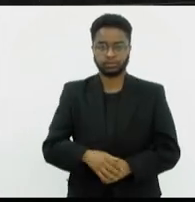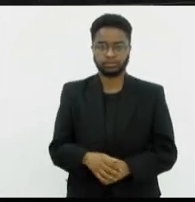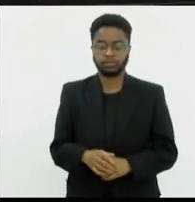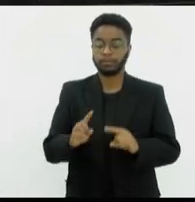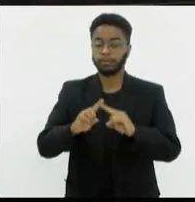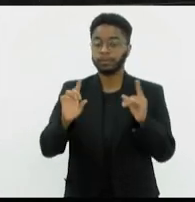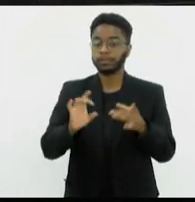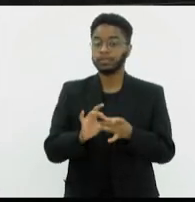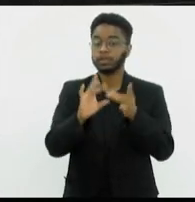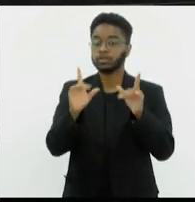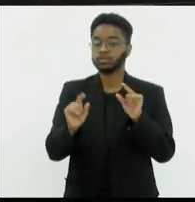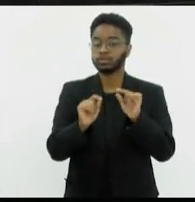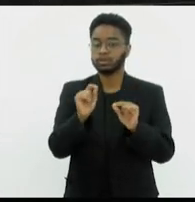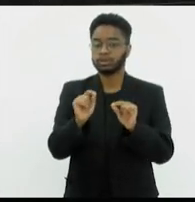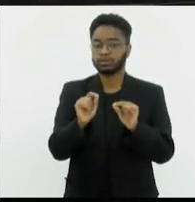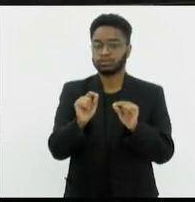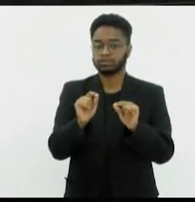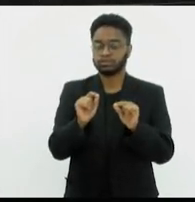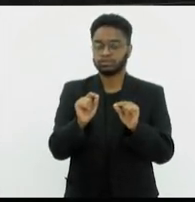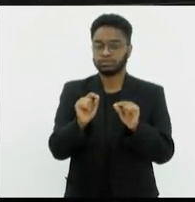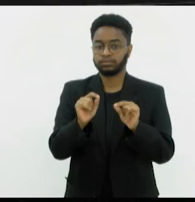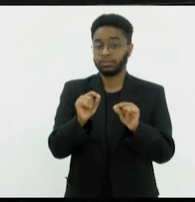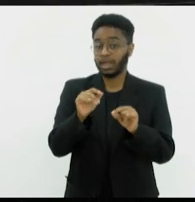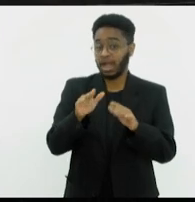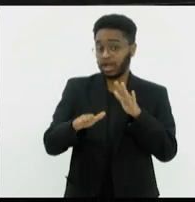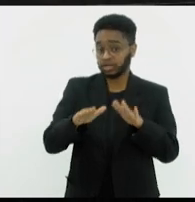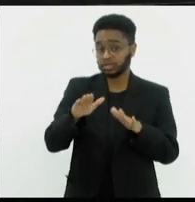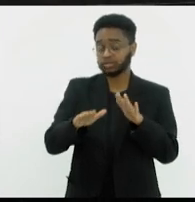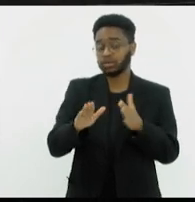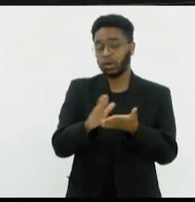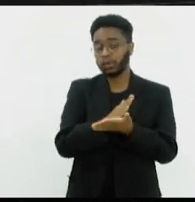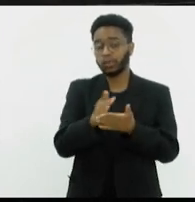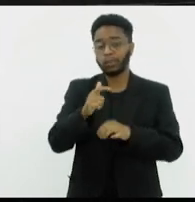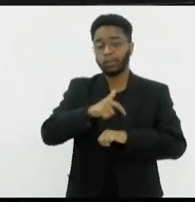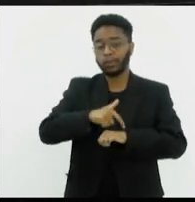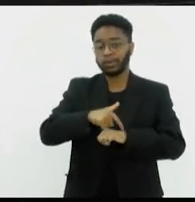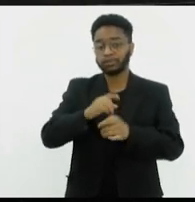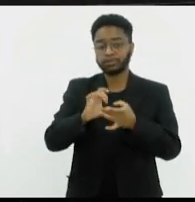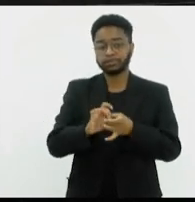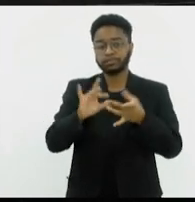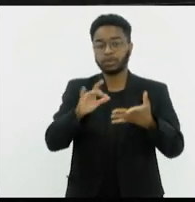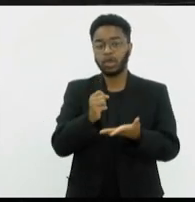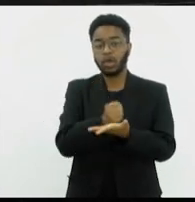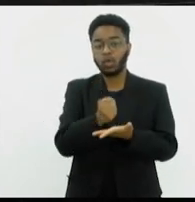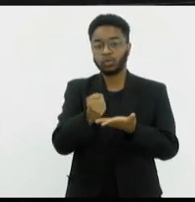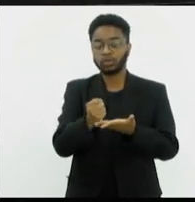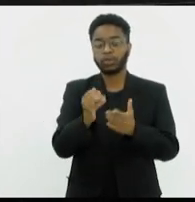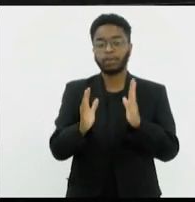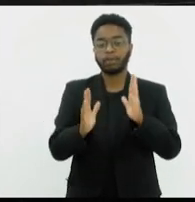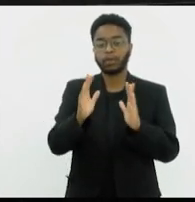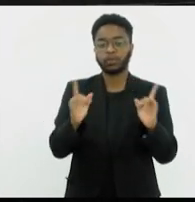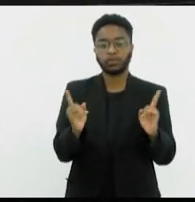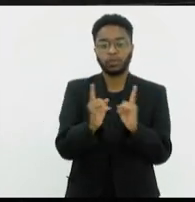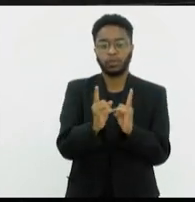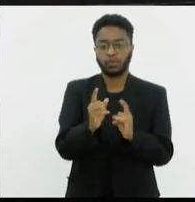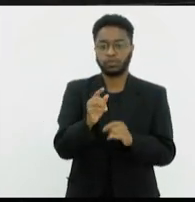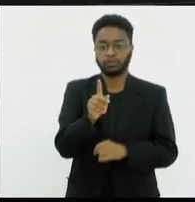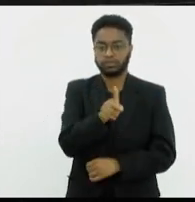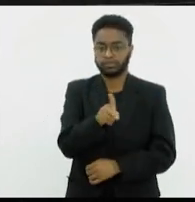permitindo, inclusive, em alguns casos, professor Josemar, a contratação temporária de